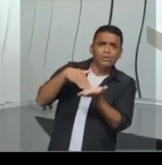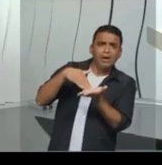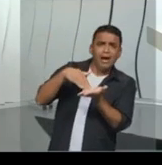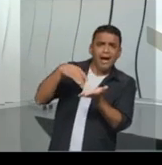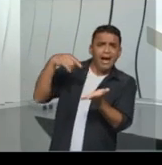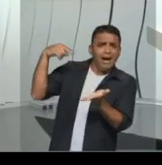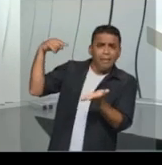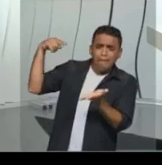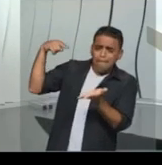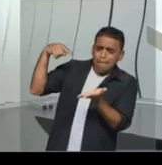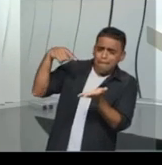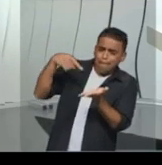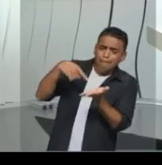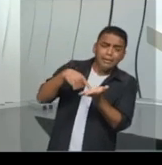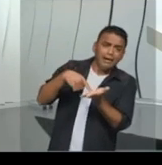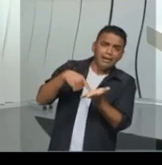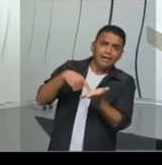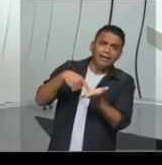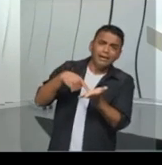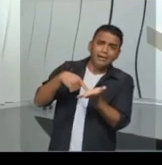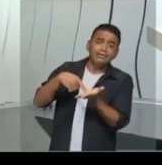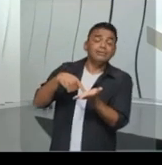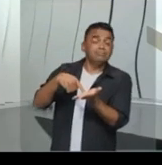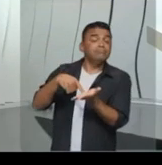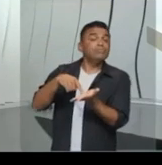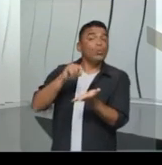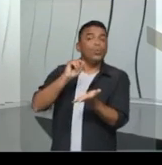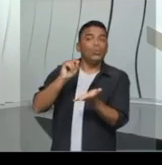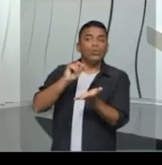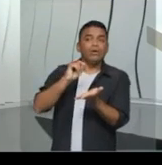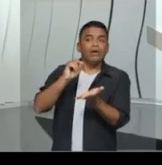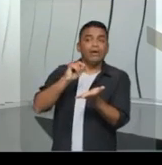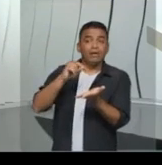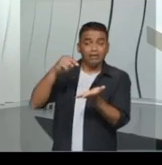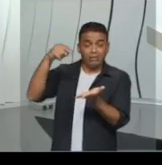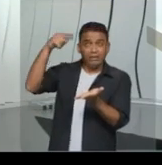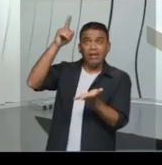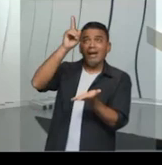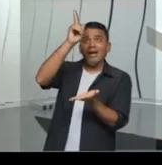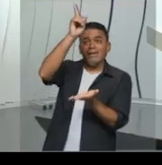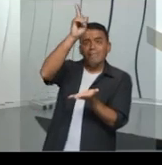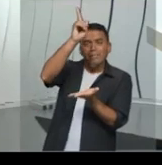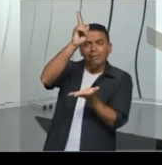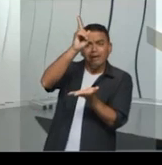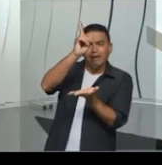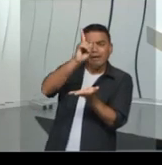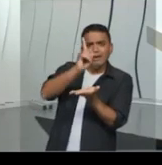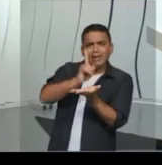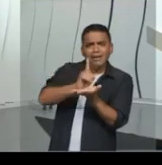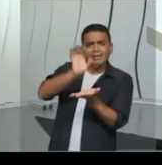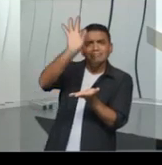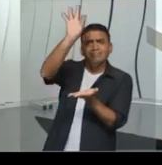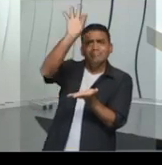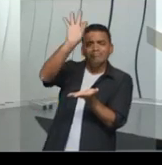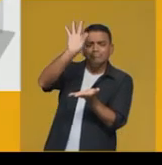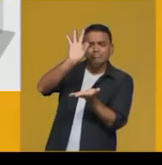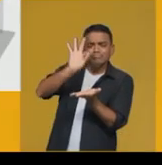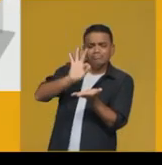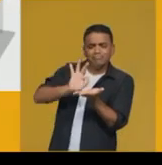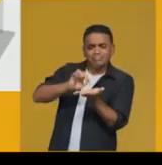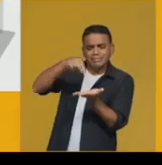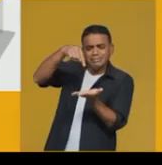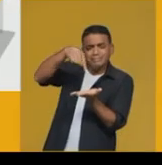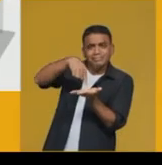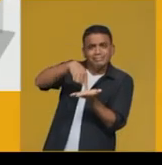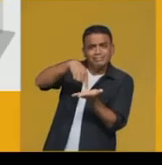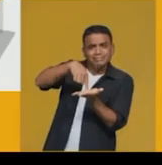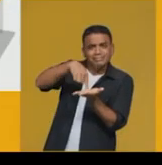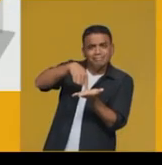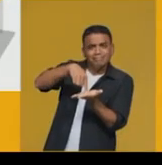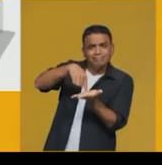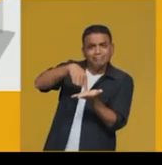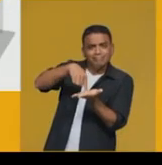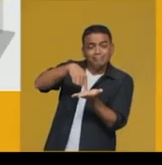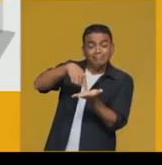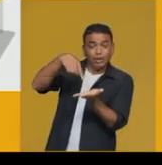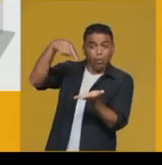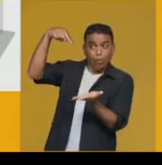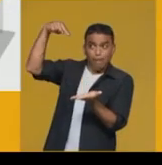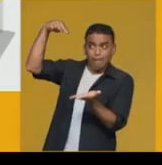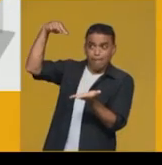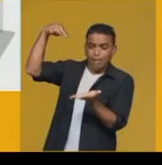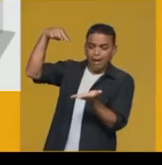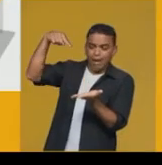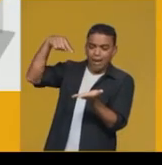chega nessa superfície plana, você vai traçar essa reta perpendicular à superfície plana. Vai haver um